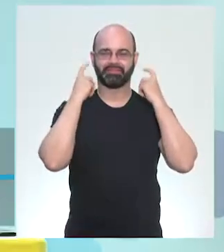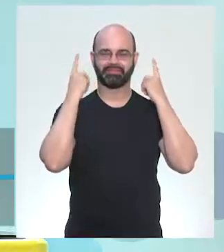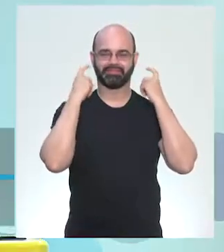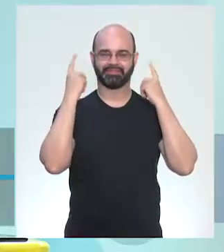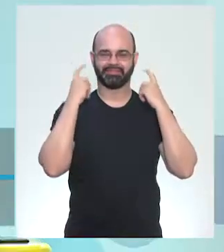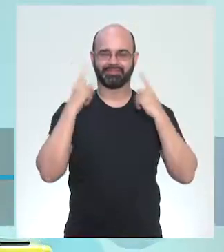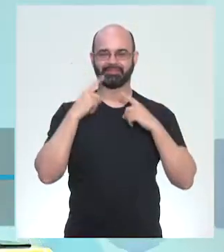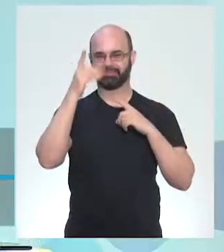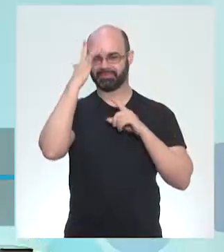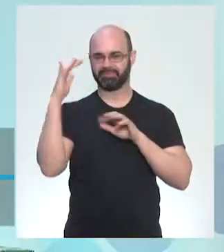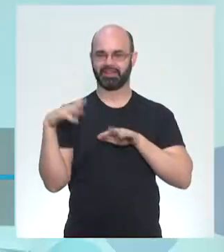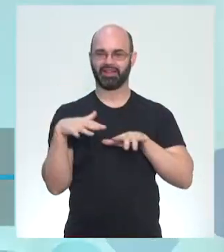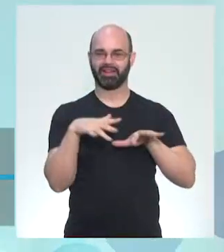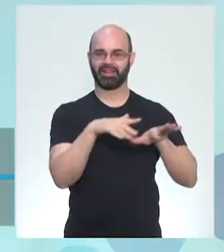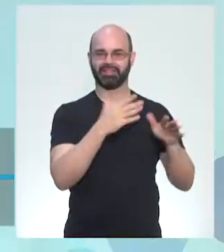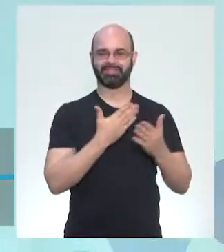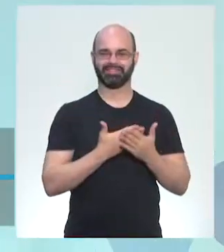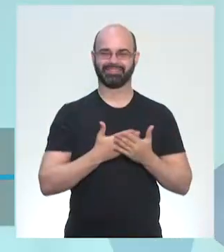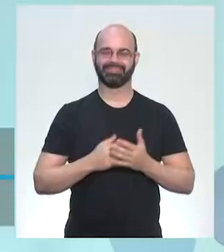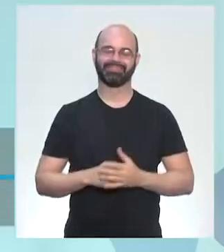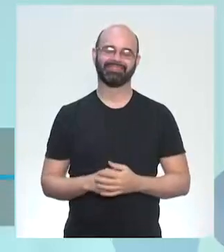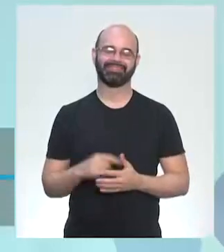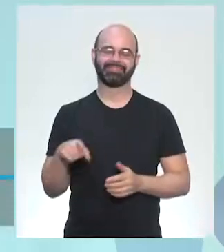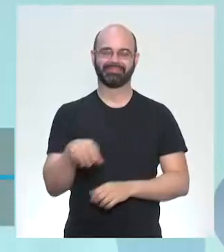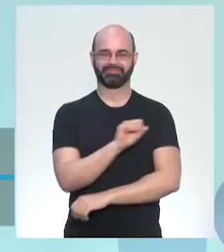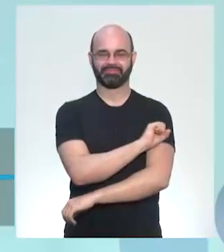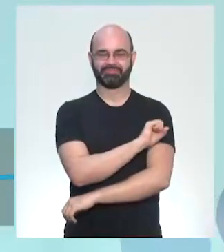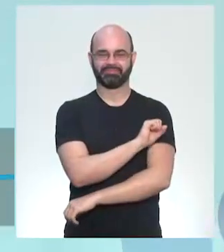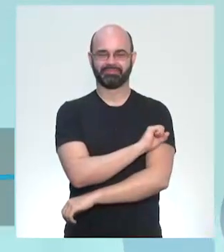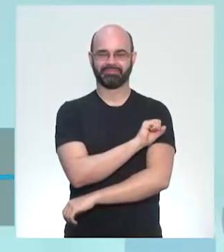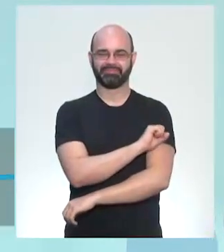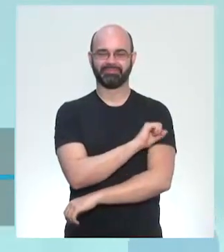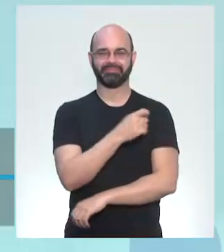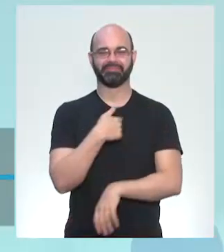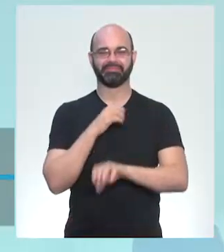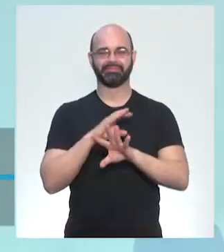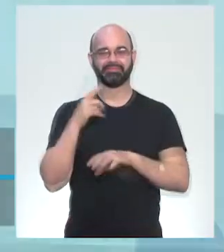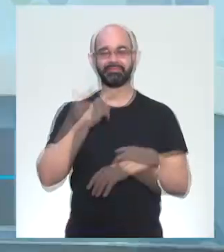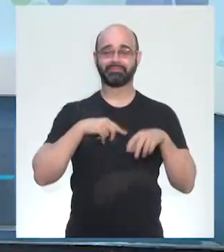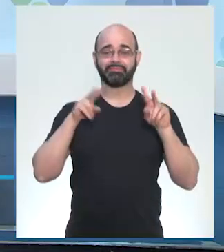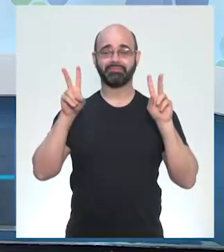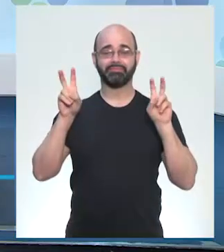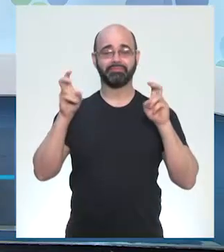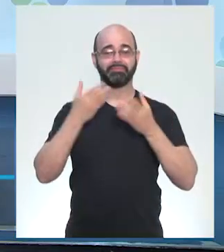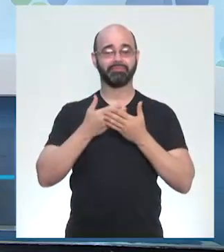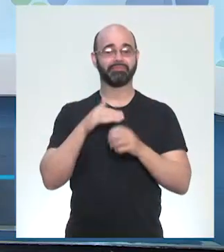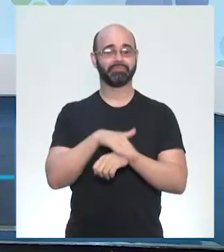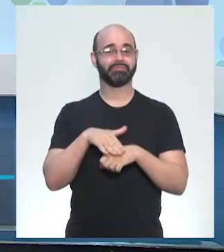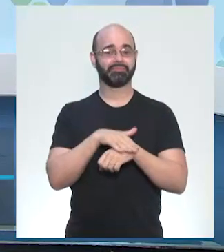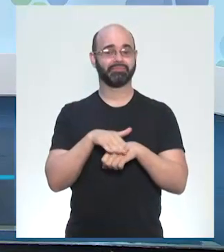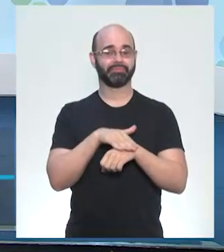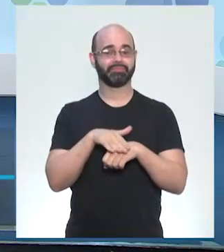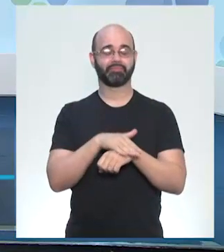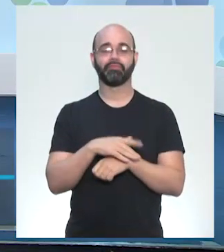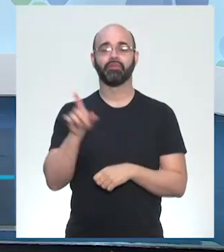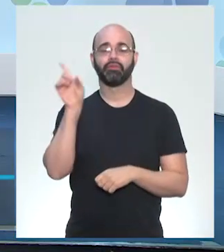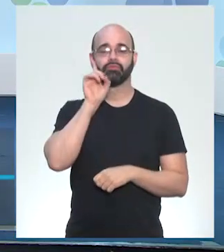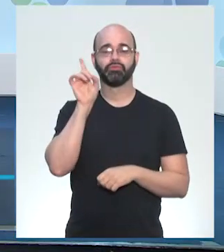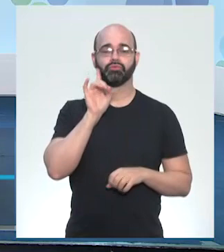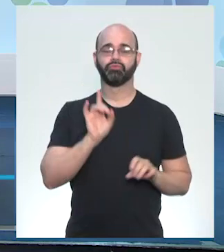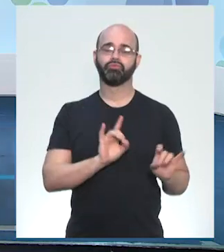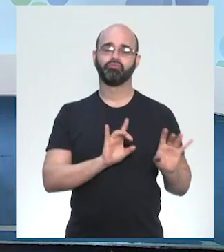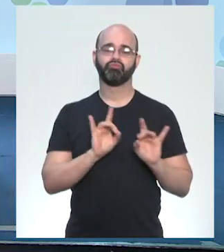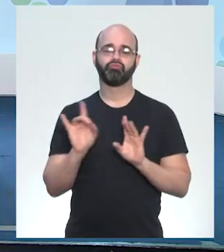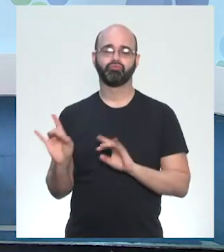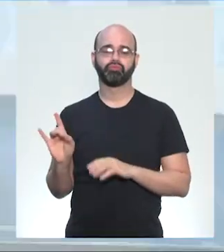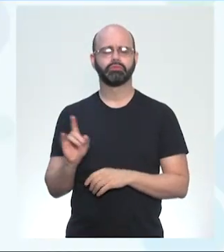vou conduzir mais uma aula de matemática aqui para o 8º ano do ensino fundamental, anos finais. Vamos falar de porcentagens no